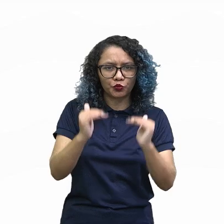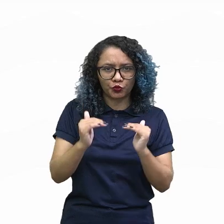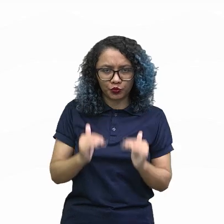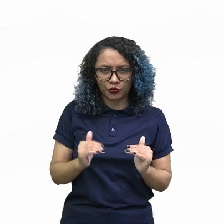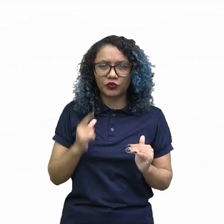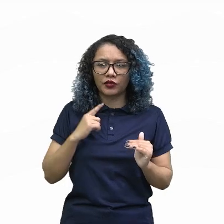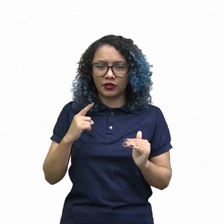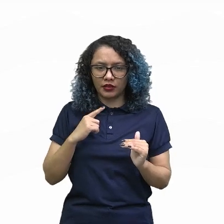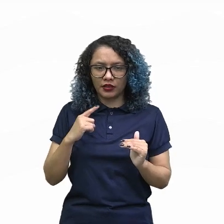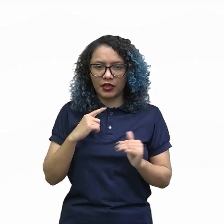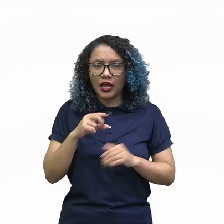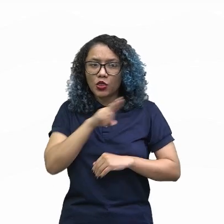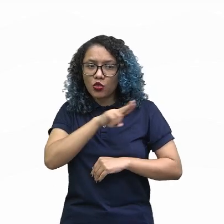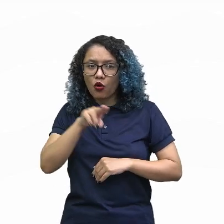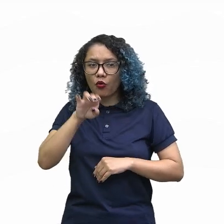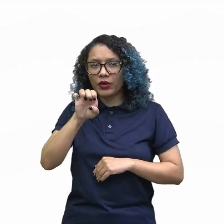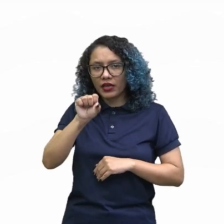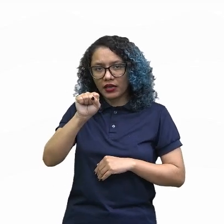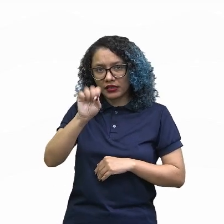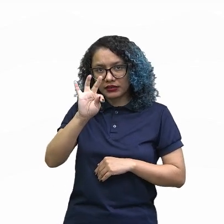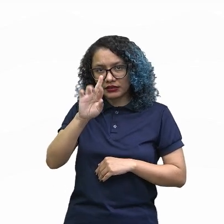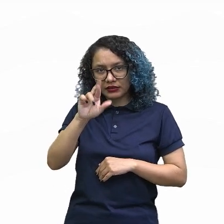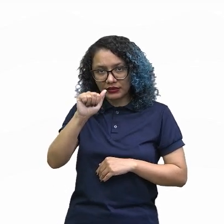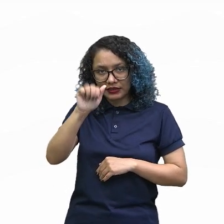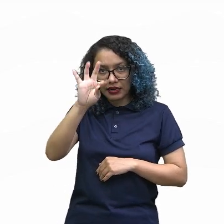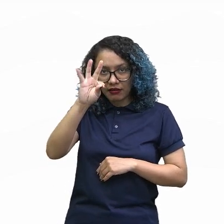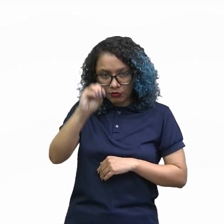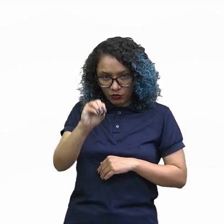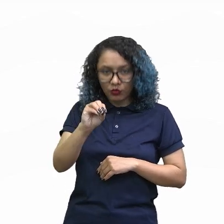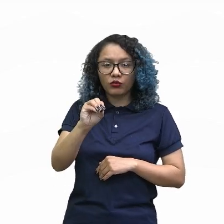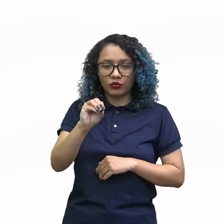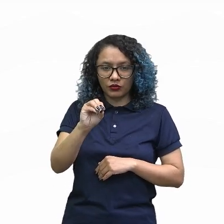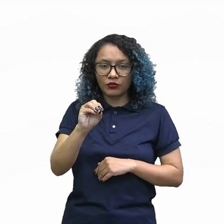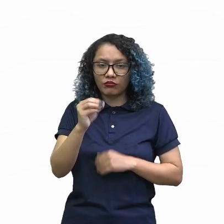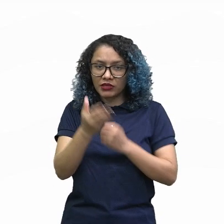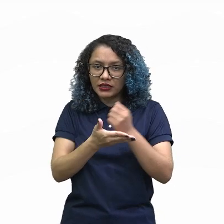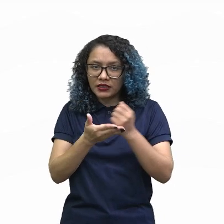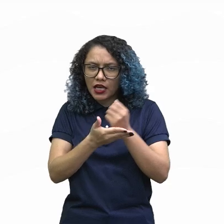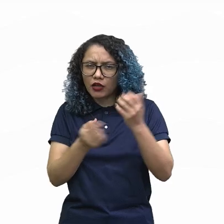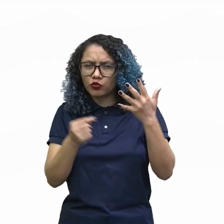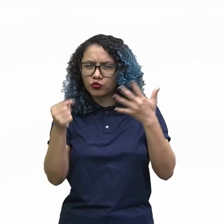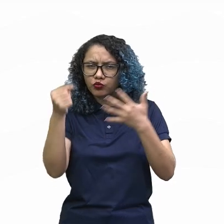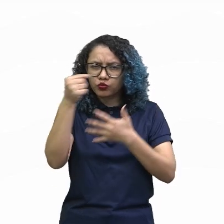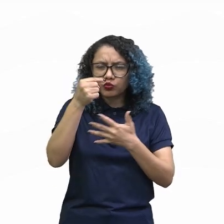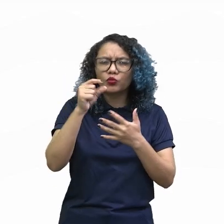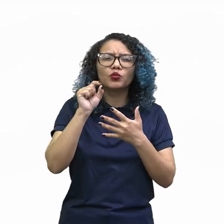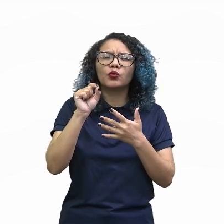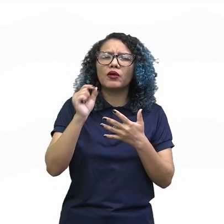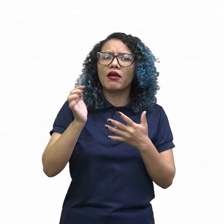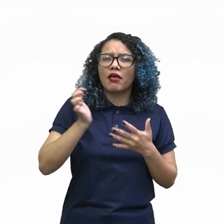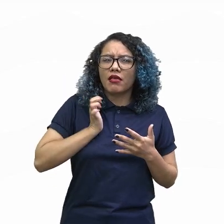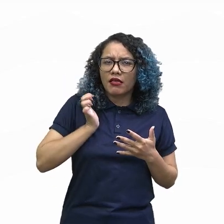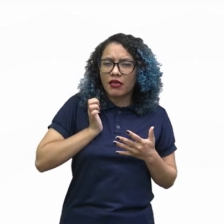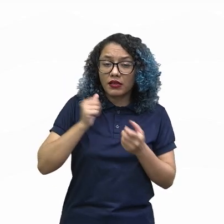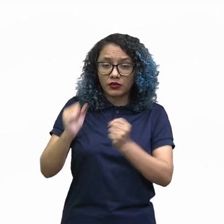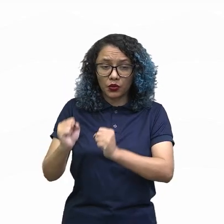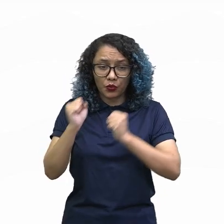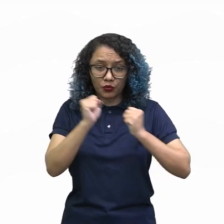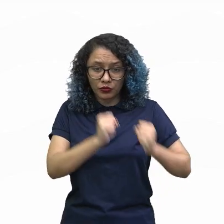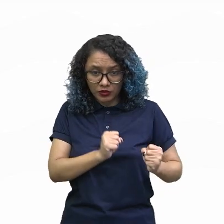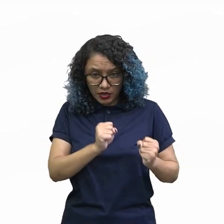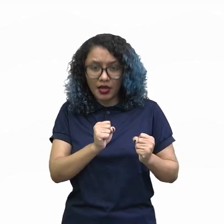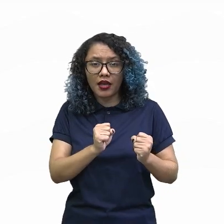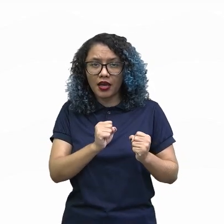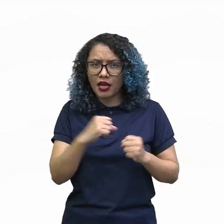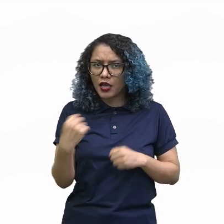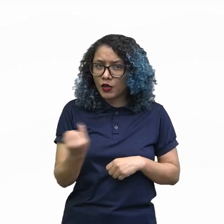camadas, chamada de estratos, com base em critérios como riqueza, poder,